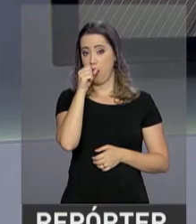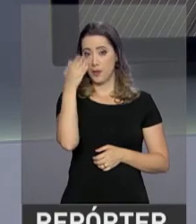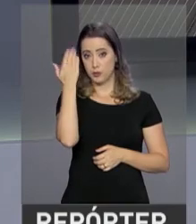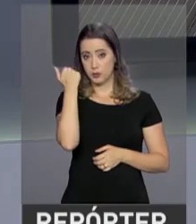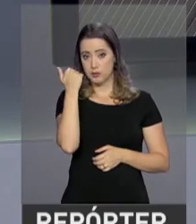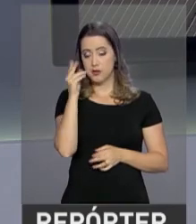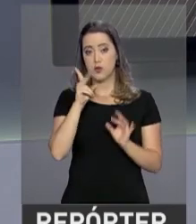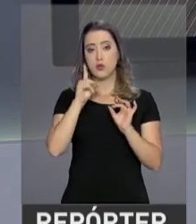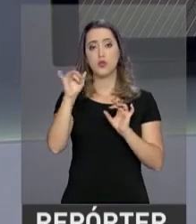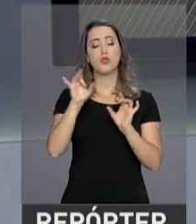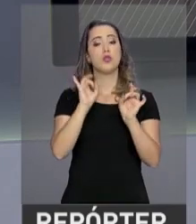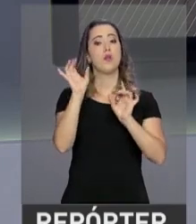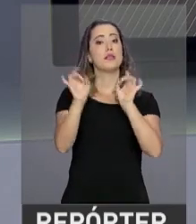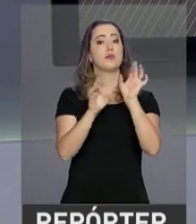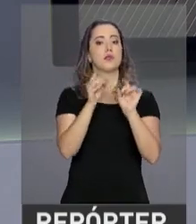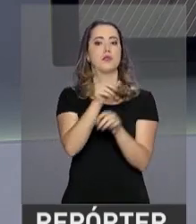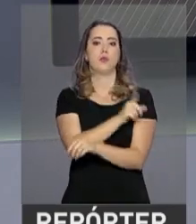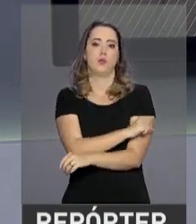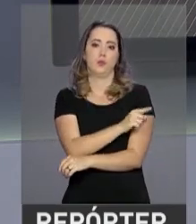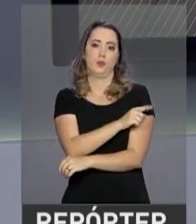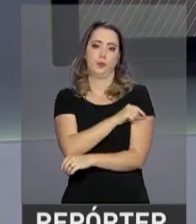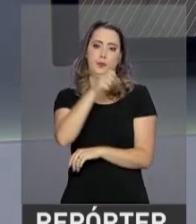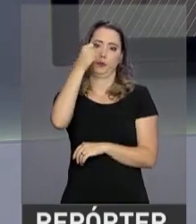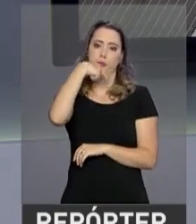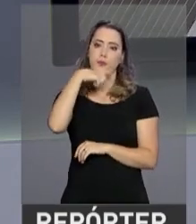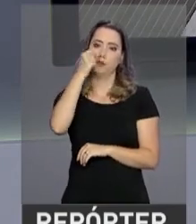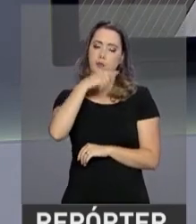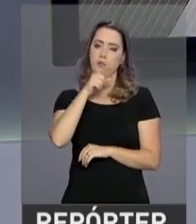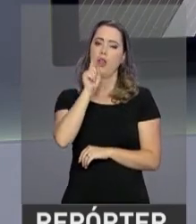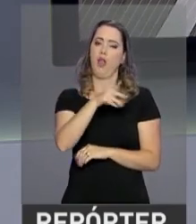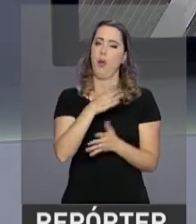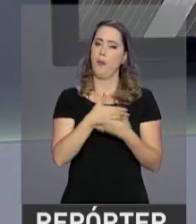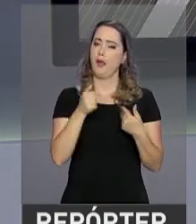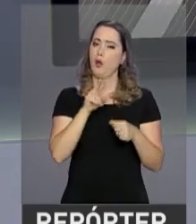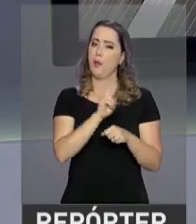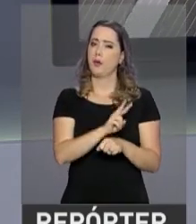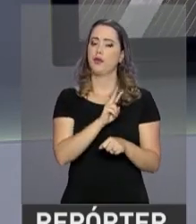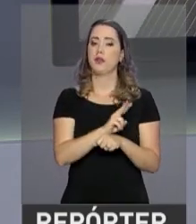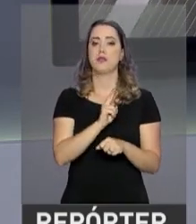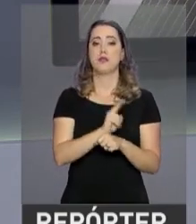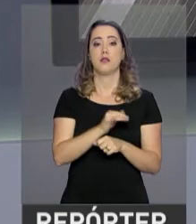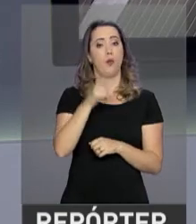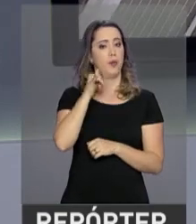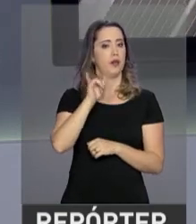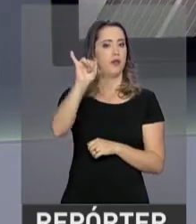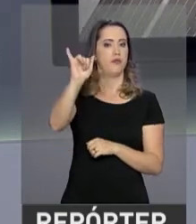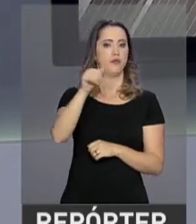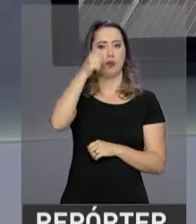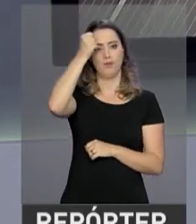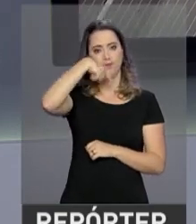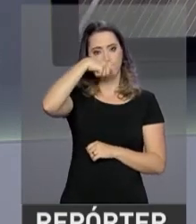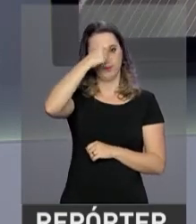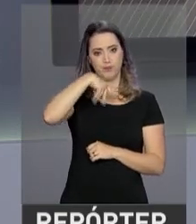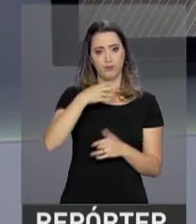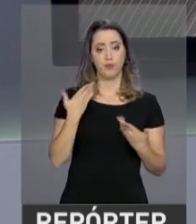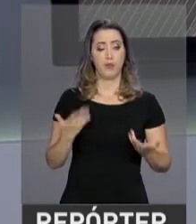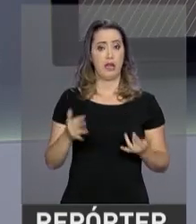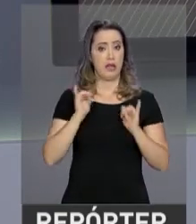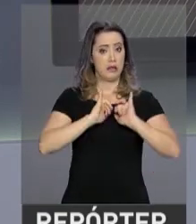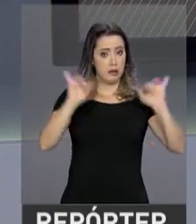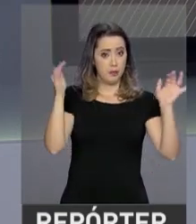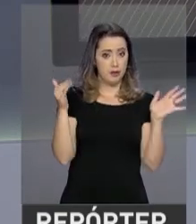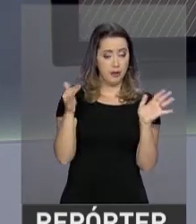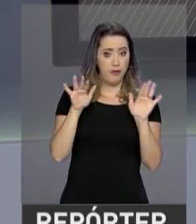em todo o país a vacina é a medida mais efetiva para se proteger contra o vírus da influenza a a campanha termina no dia 1º